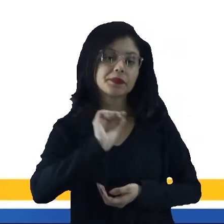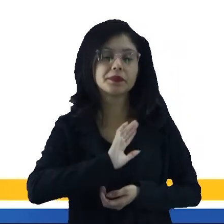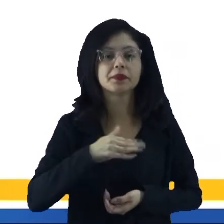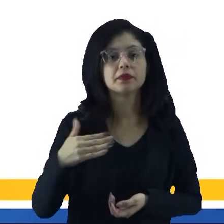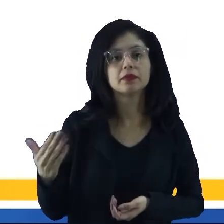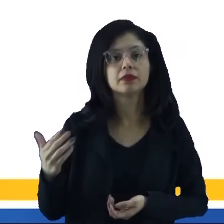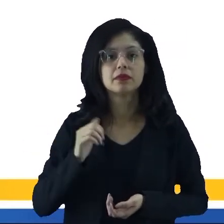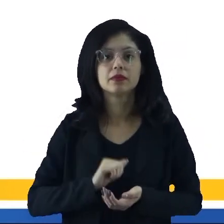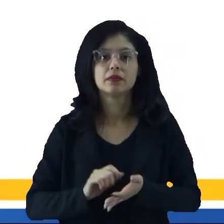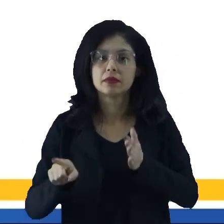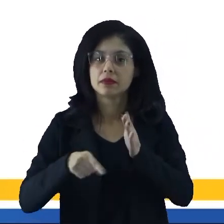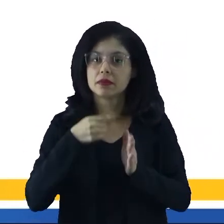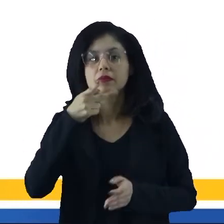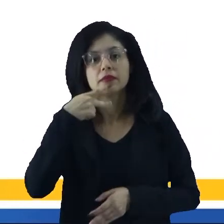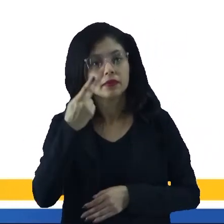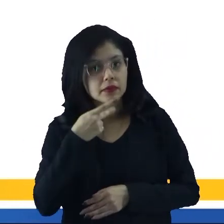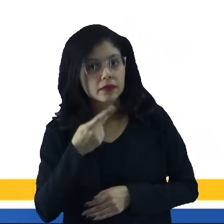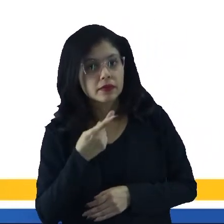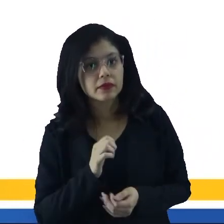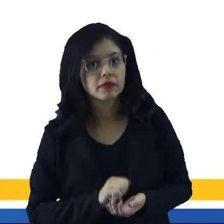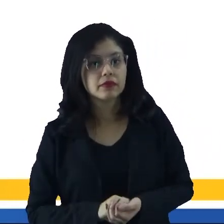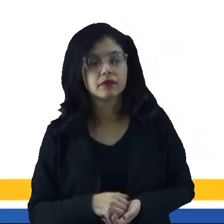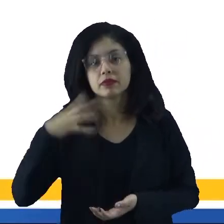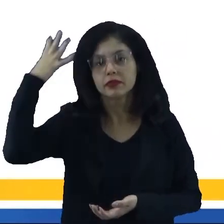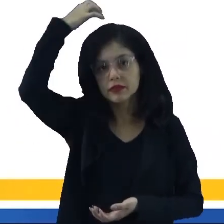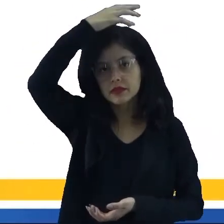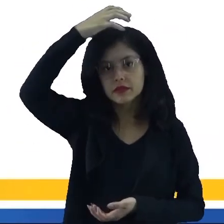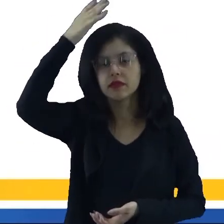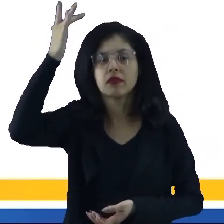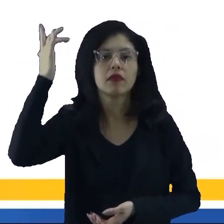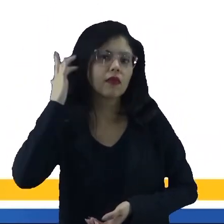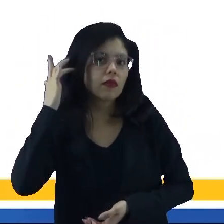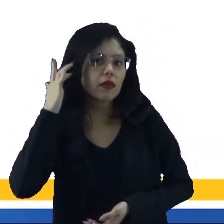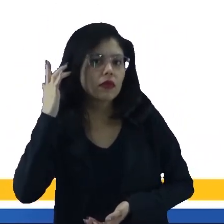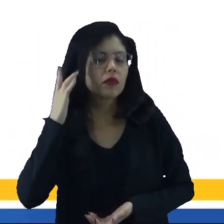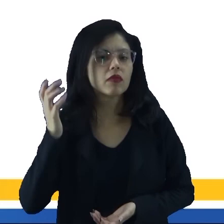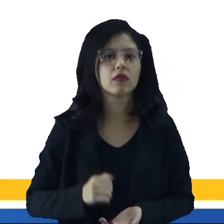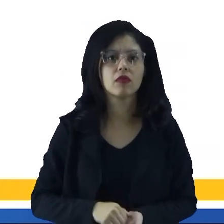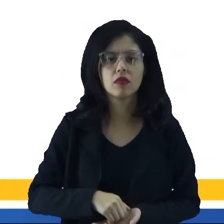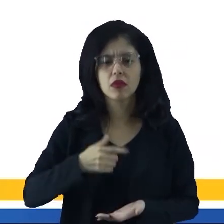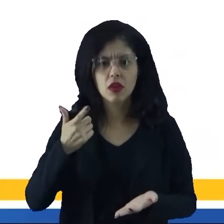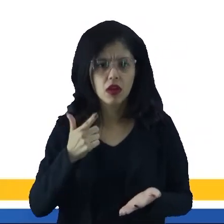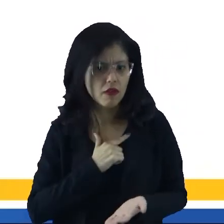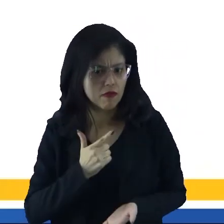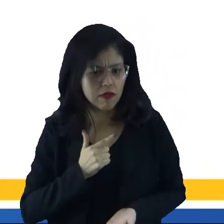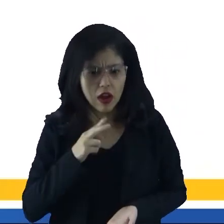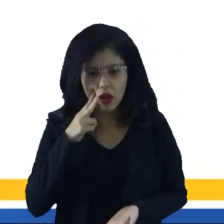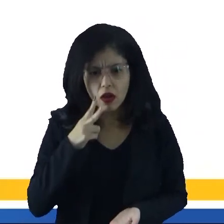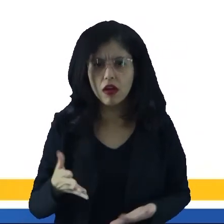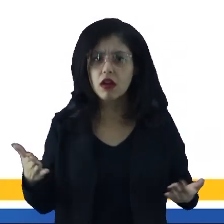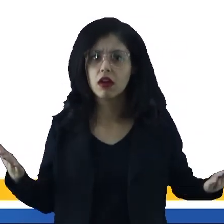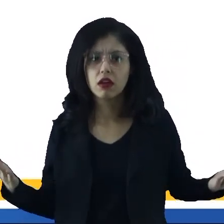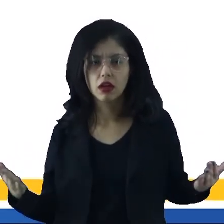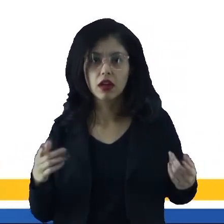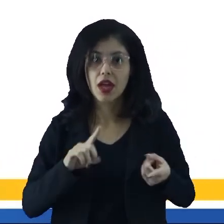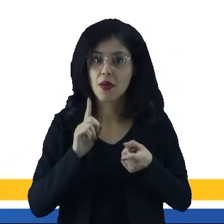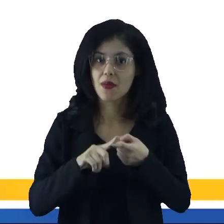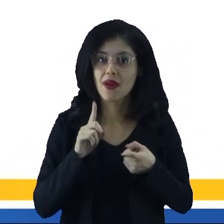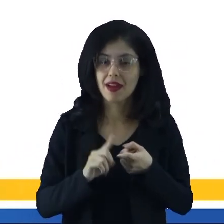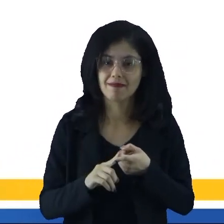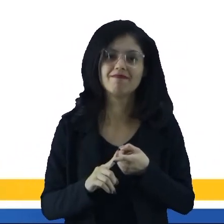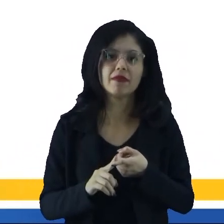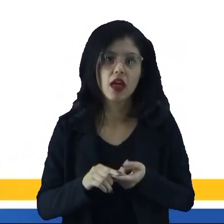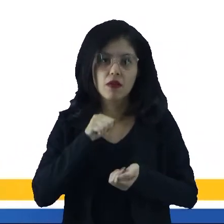esse primeiro garoto, ele fala com o Cascão, que achou um absurdo, não estava acreditando no que ele estava vendo, era sobre o desperdício